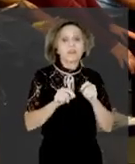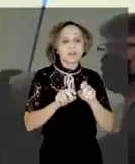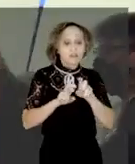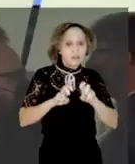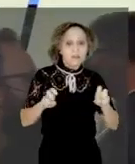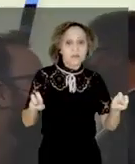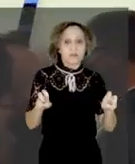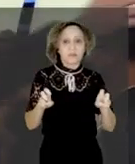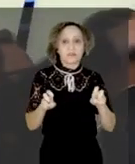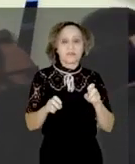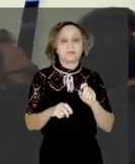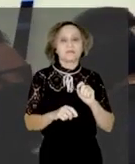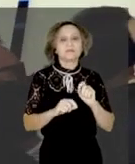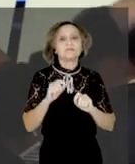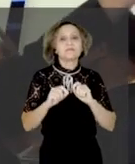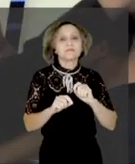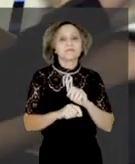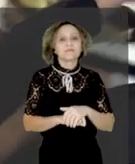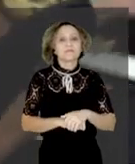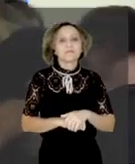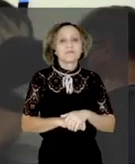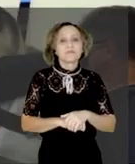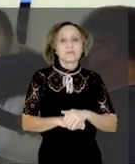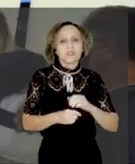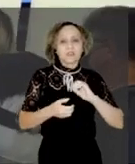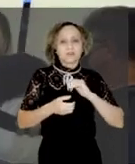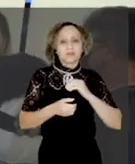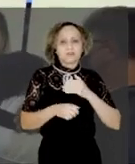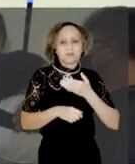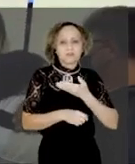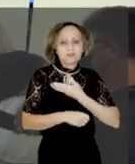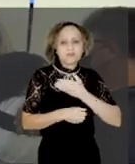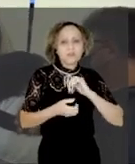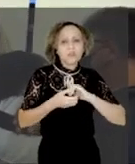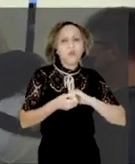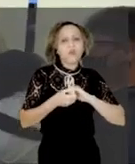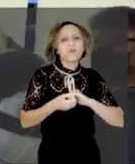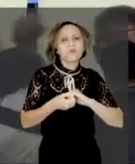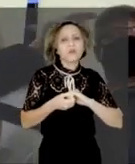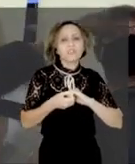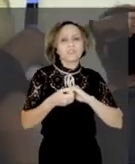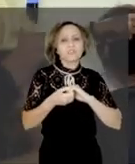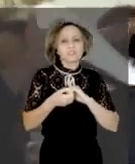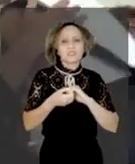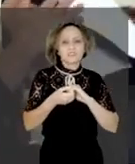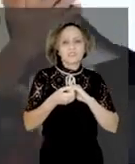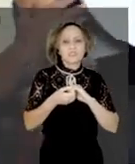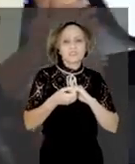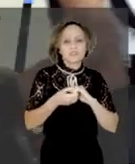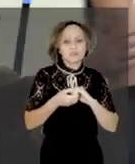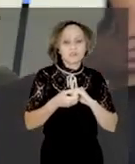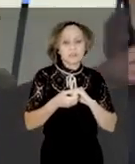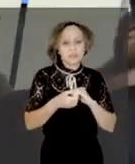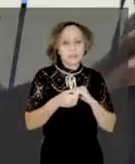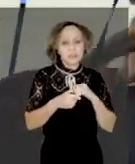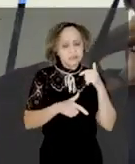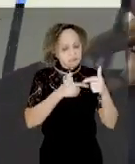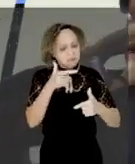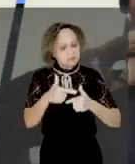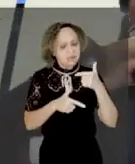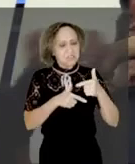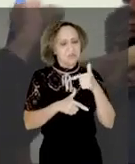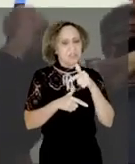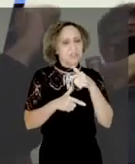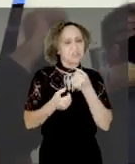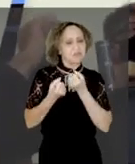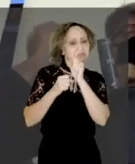presidente desse sindicato, o melhor ministro do trabalho que esse país já teve.